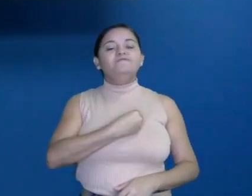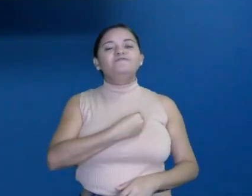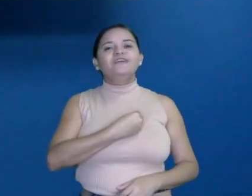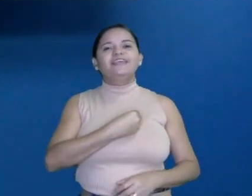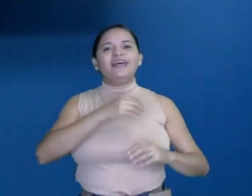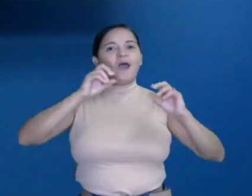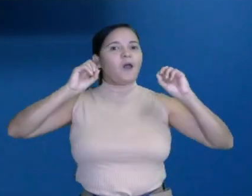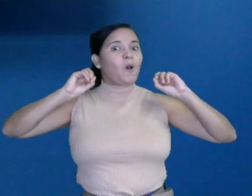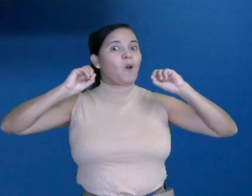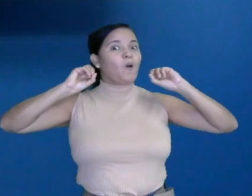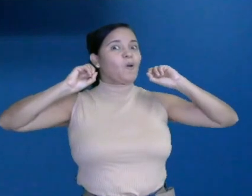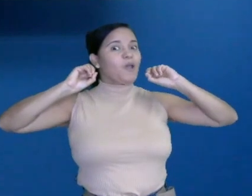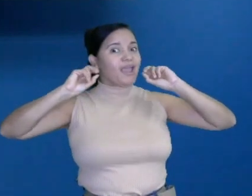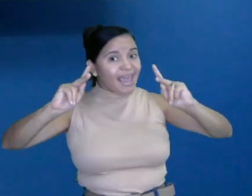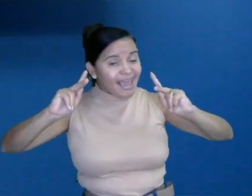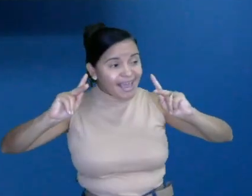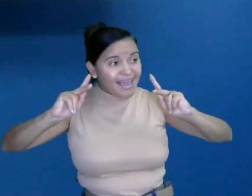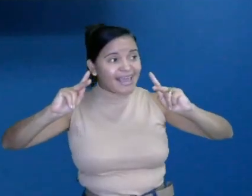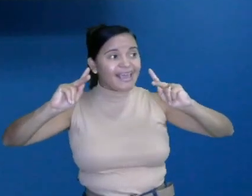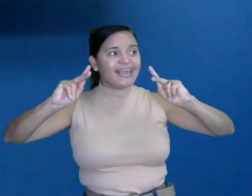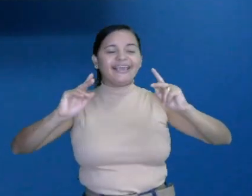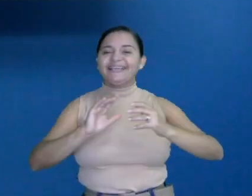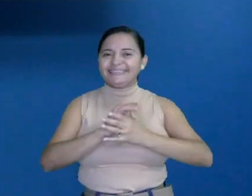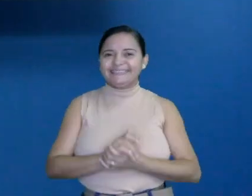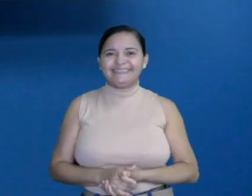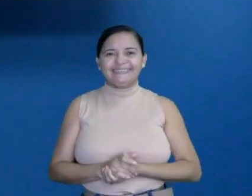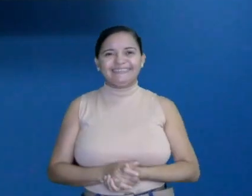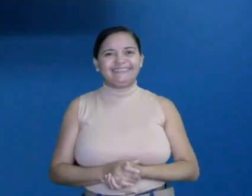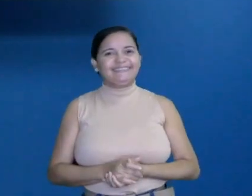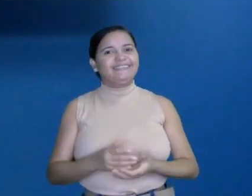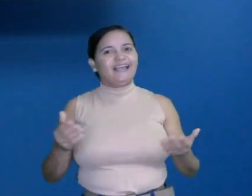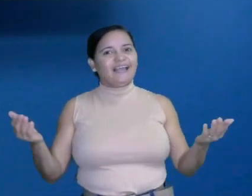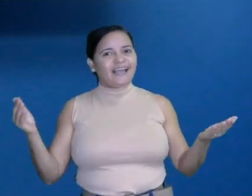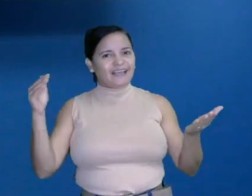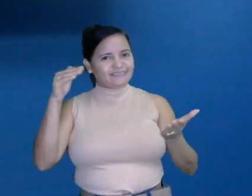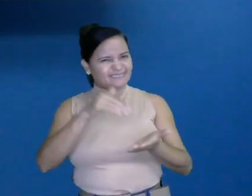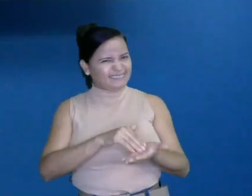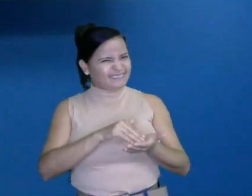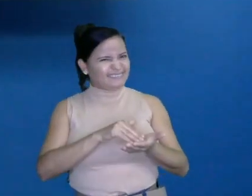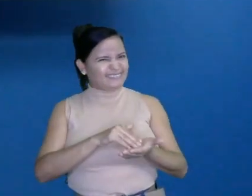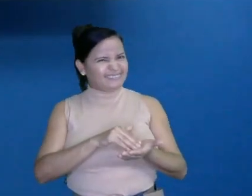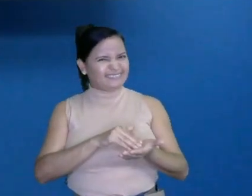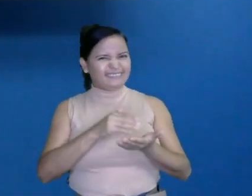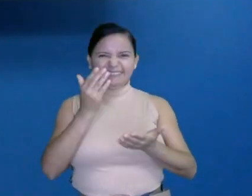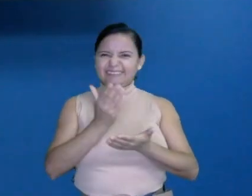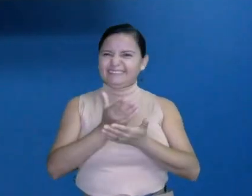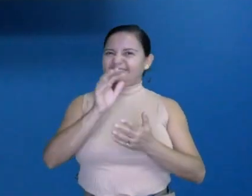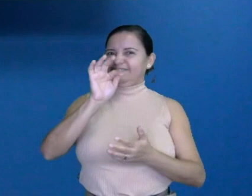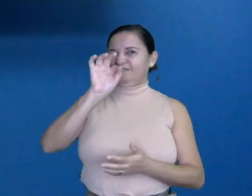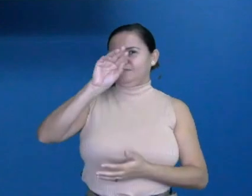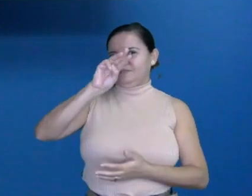vida. Ok, pessoal? Muito bem, chegamos a mais um fim da nossa aula.